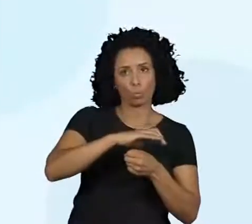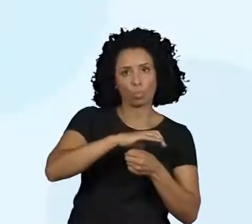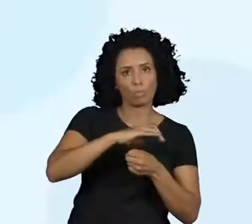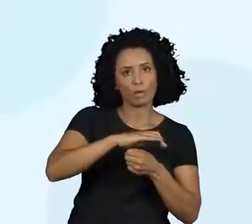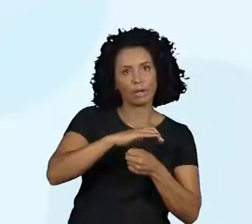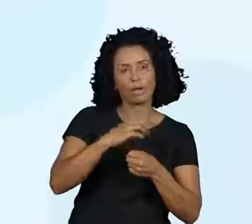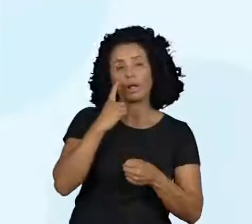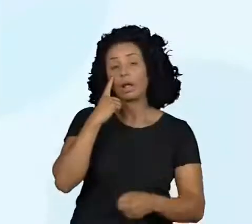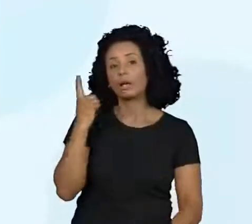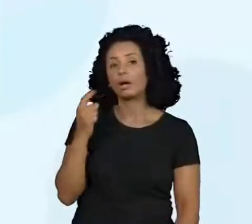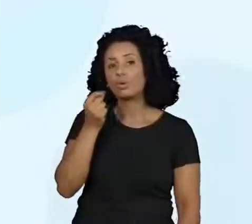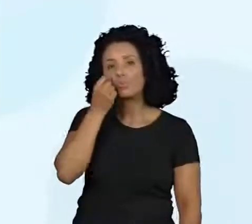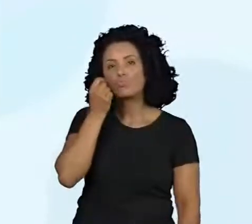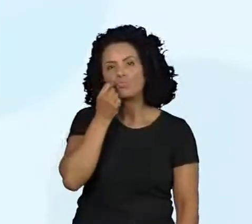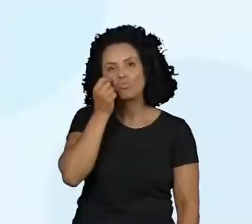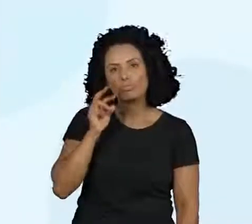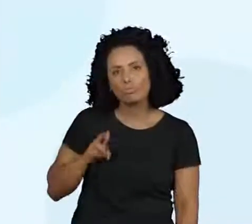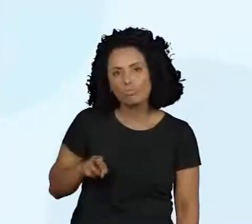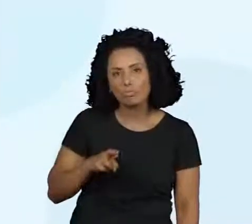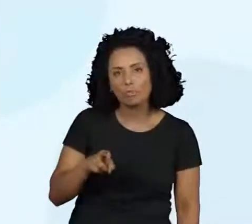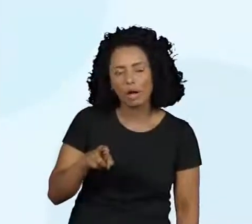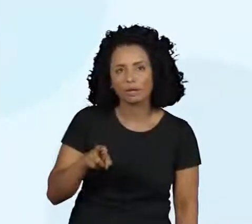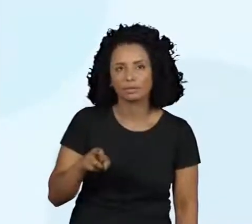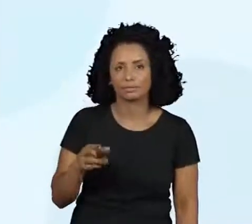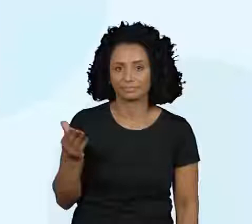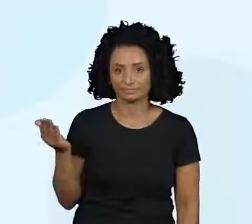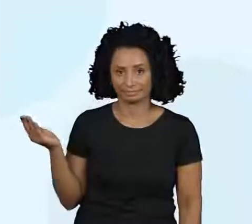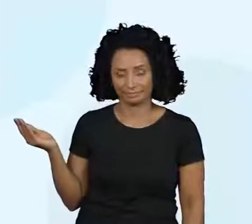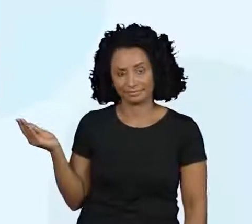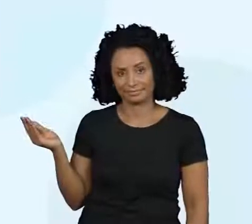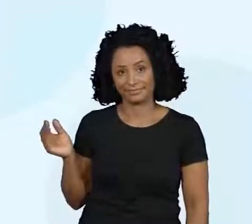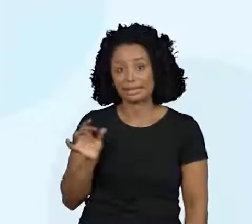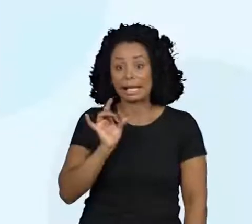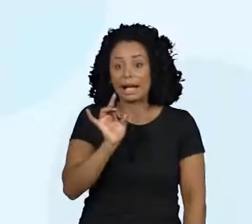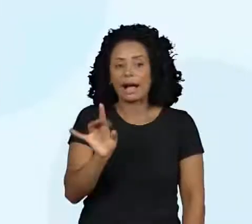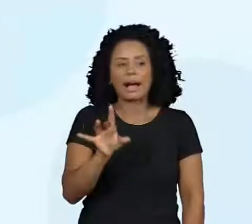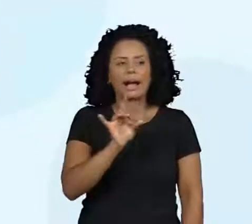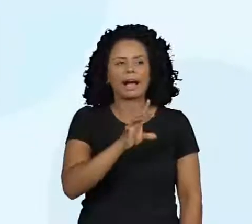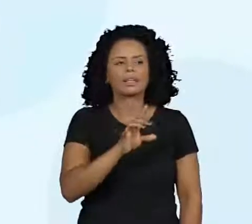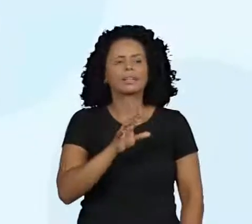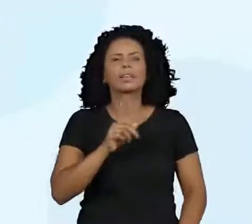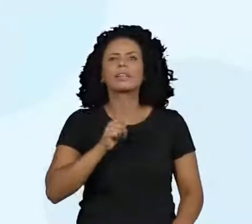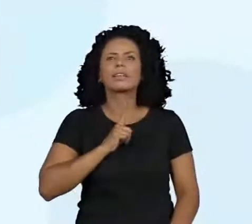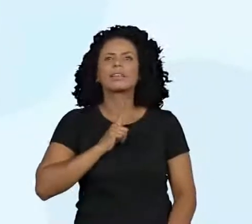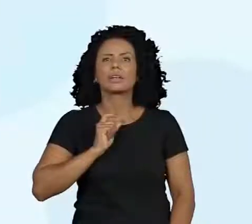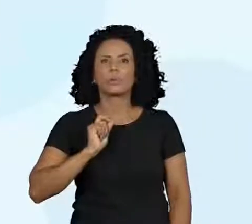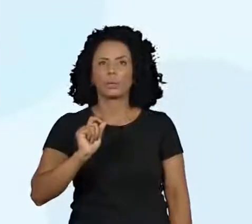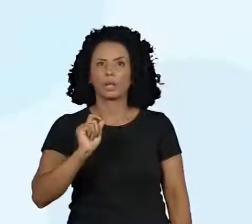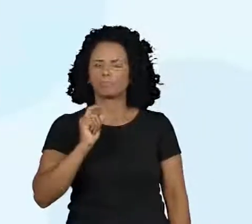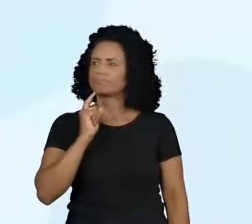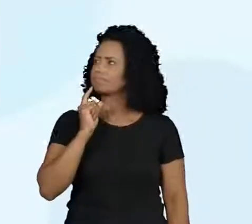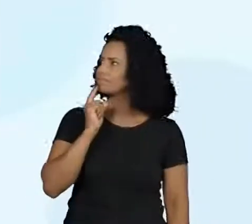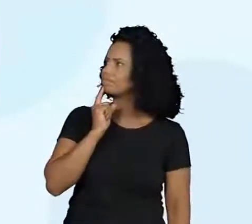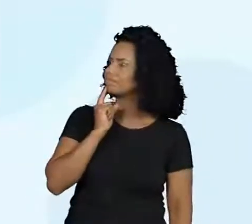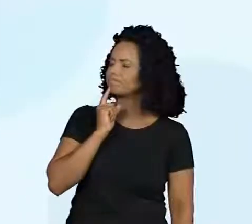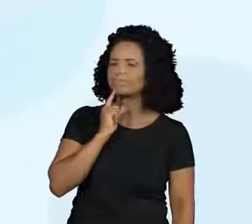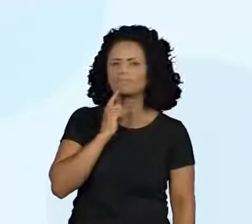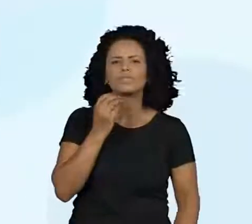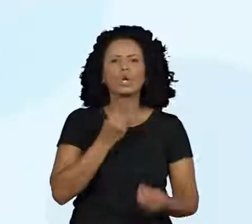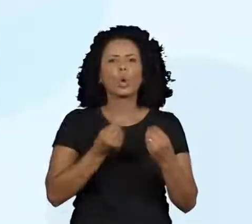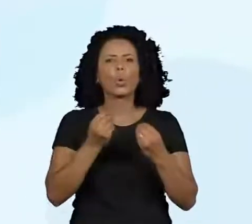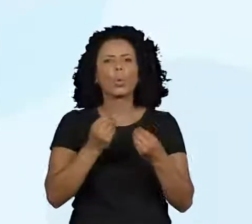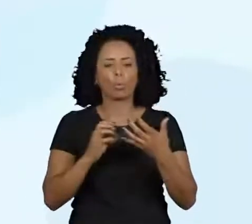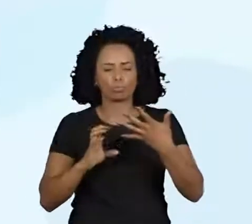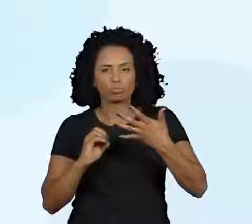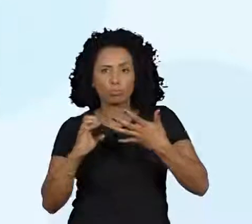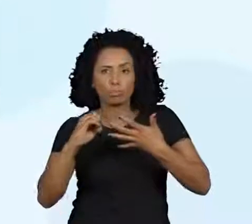fungos, e o rato, tá? Qual seria a ordem da cadeia alimentar aqui no